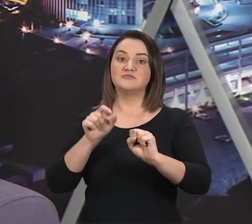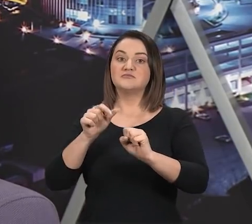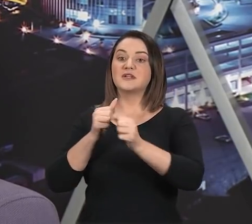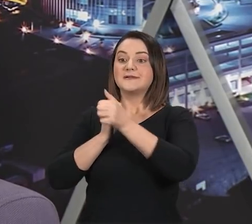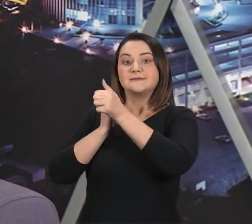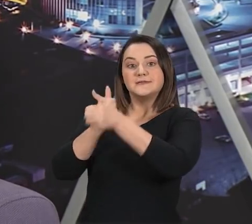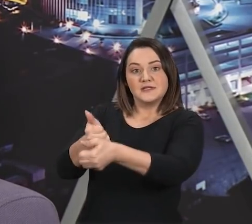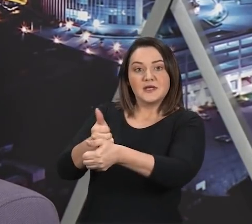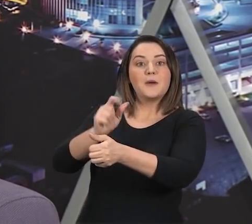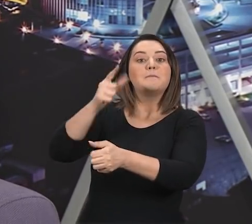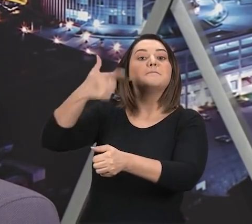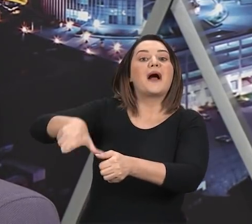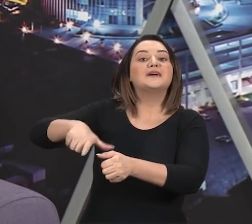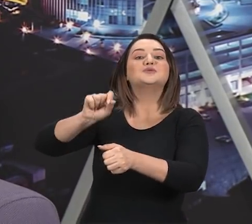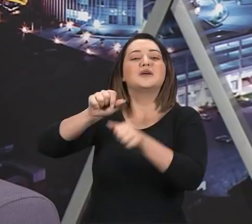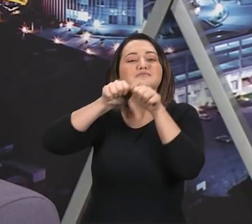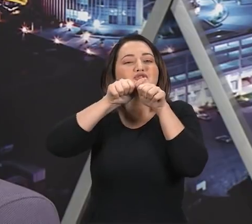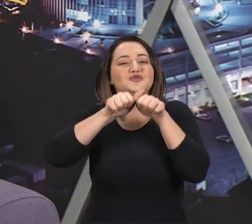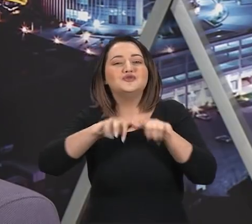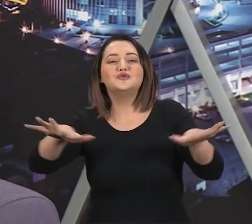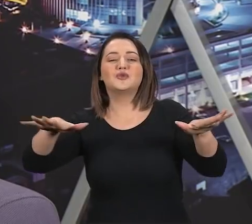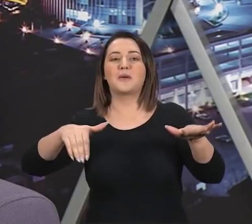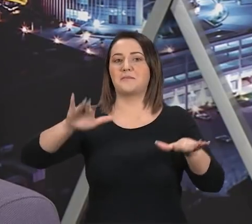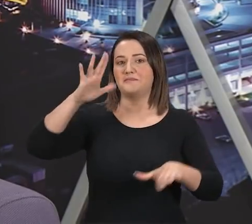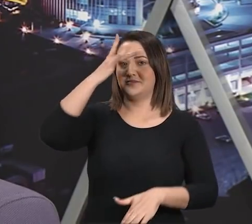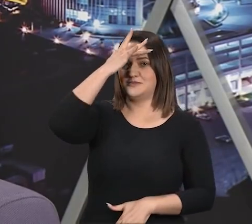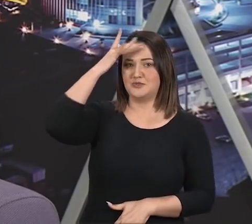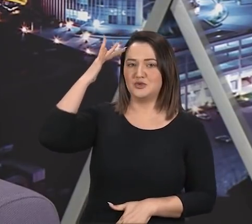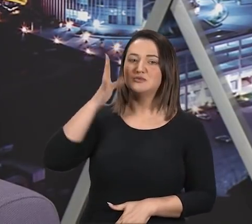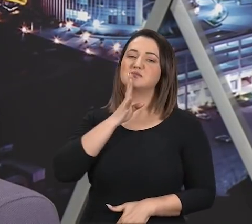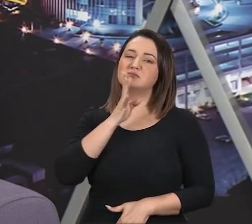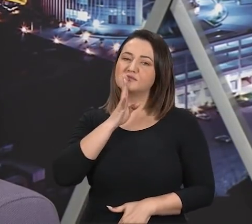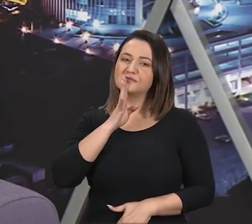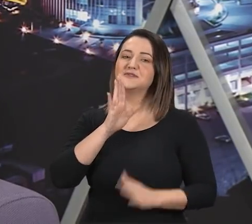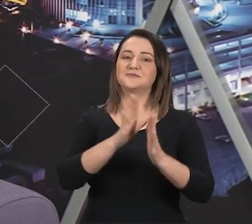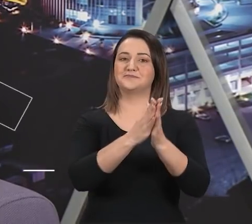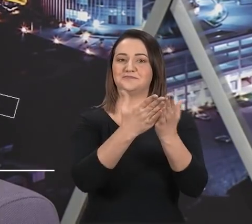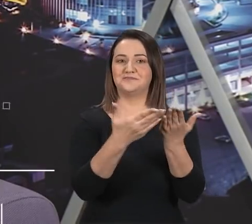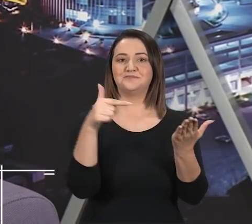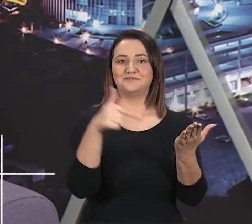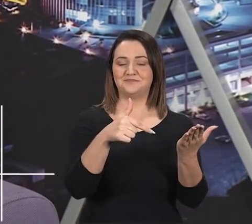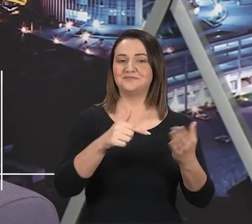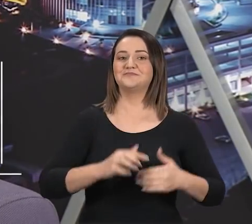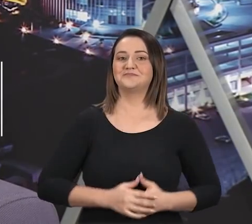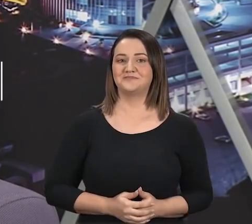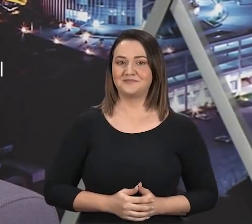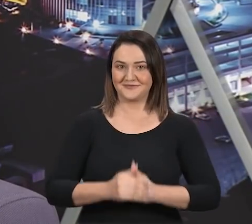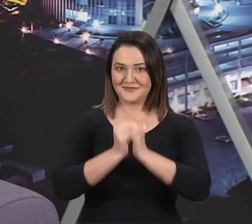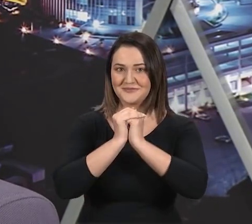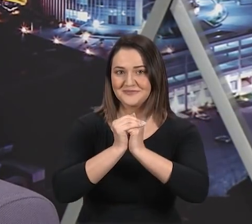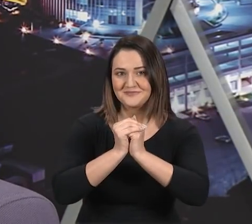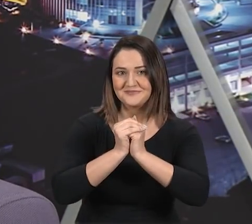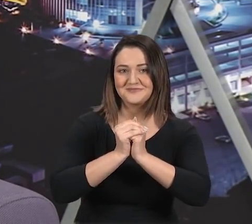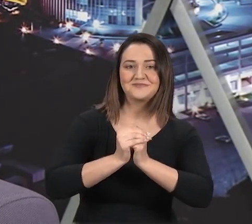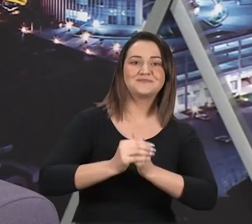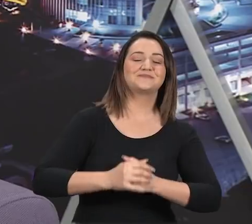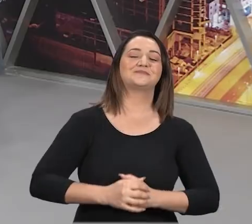somente siga, como também divulgue para os seus amigos, para que mais pessoas conheçam a palavra de Deus.